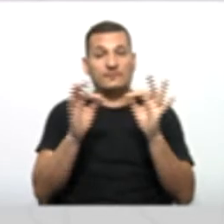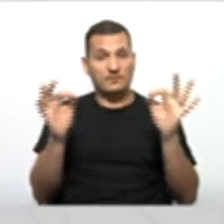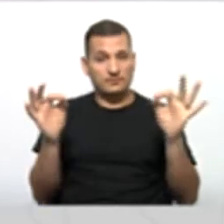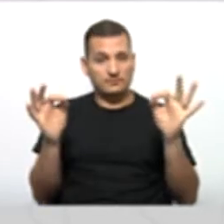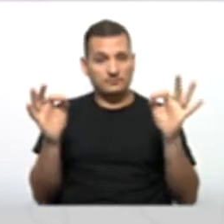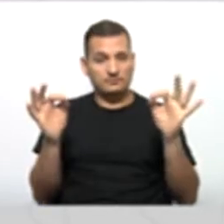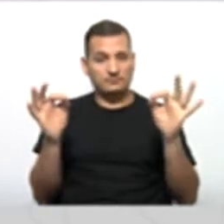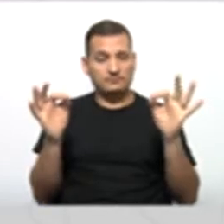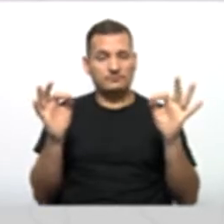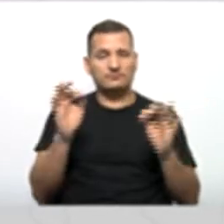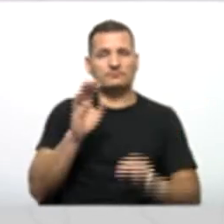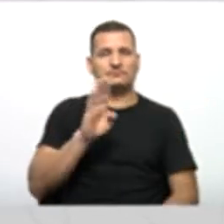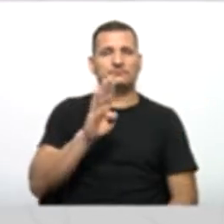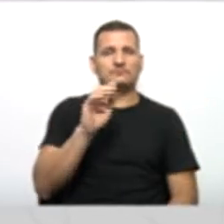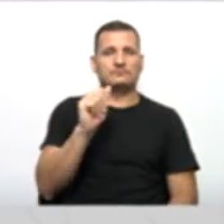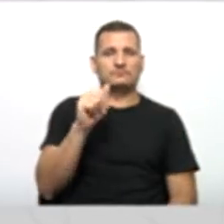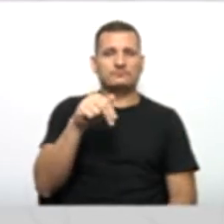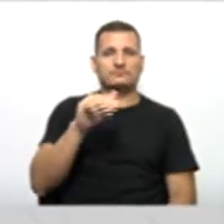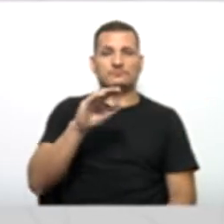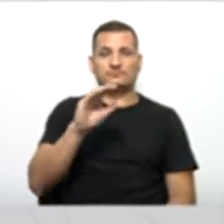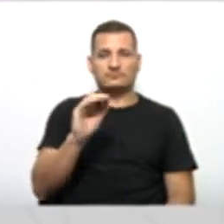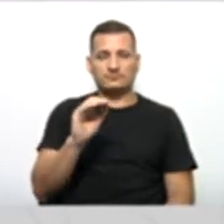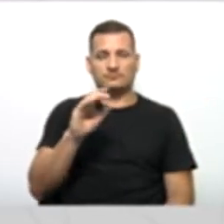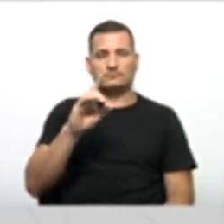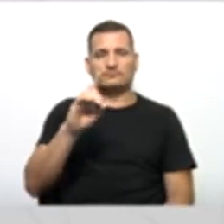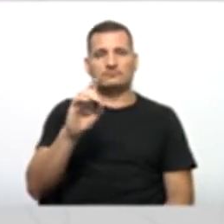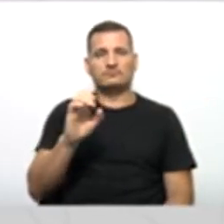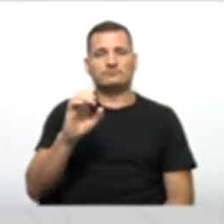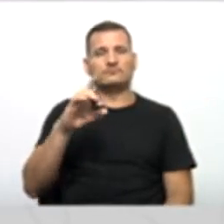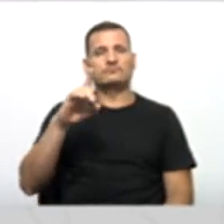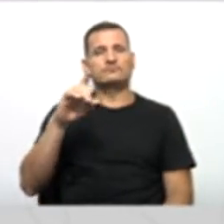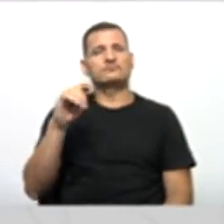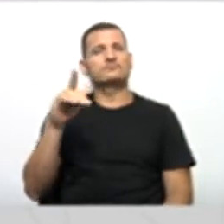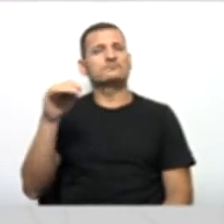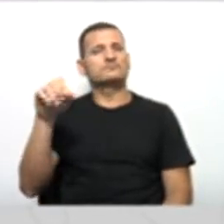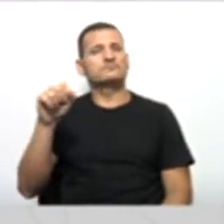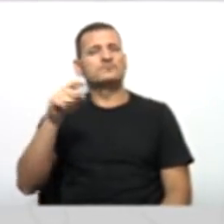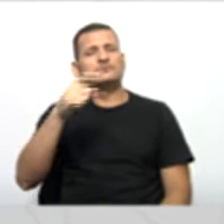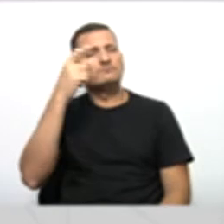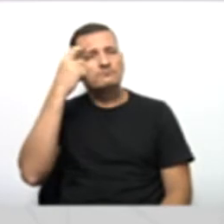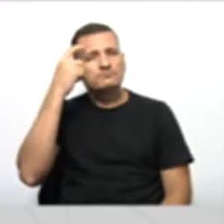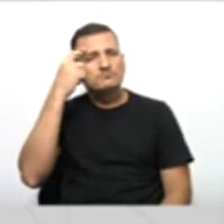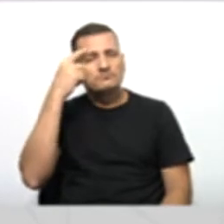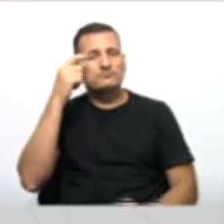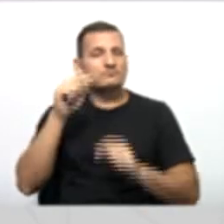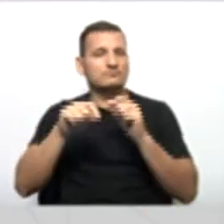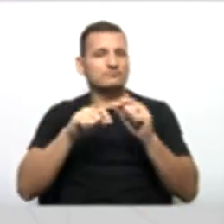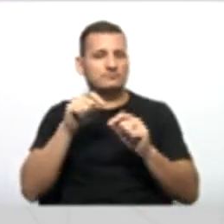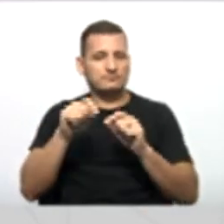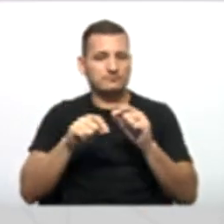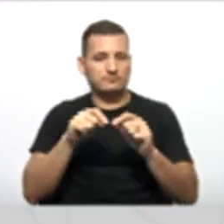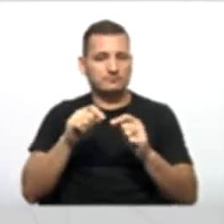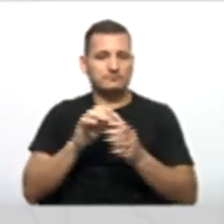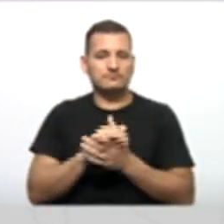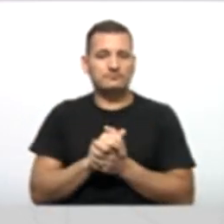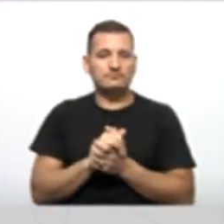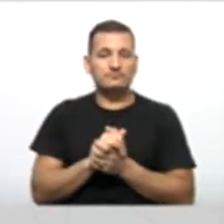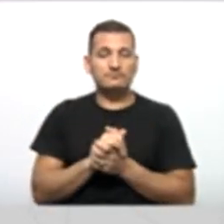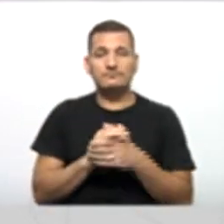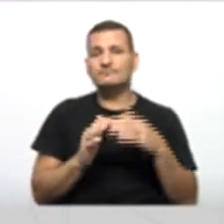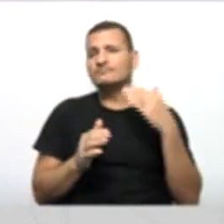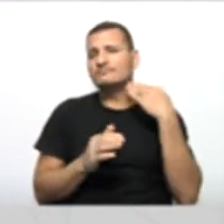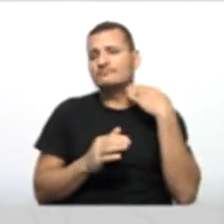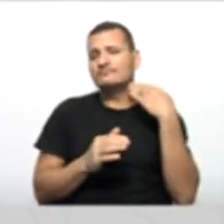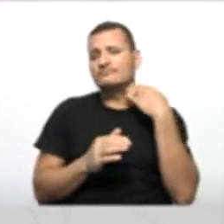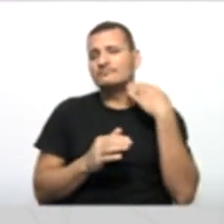palavras banco de dados o que veio a sua mente qual foi a primeira coisa um banco de dados